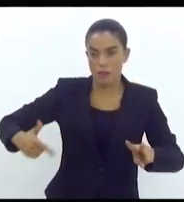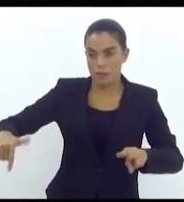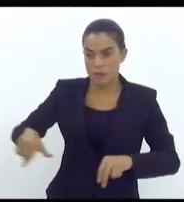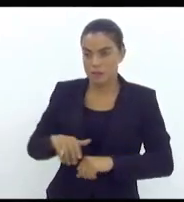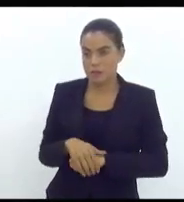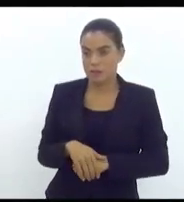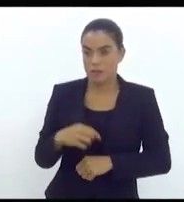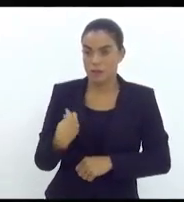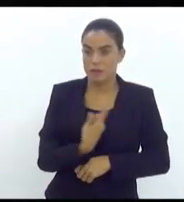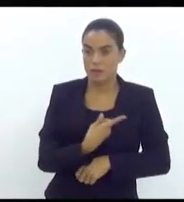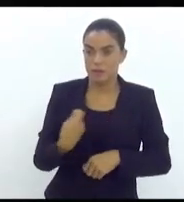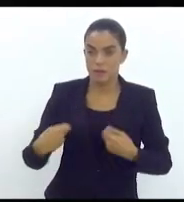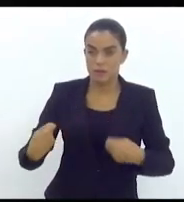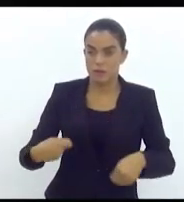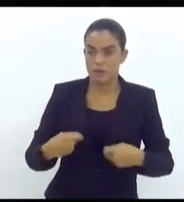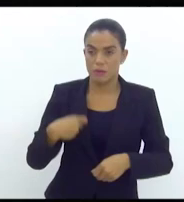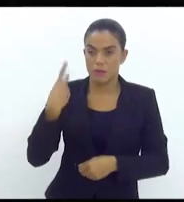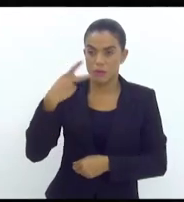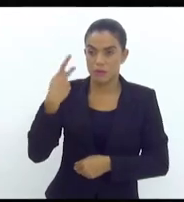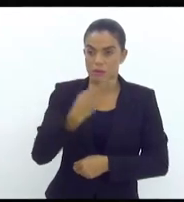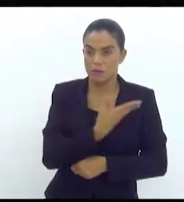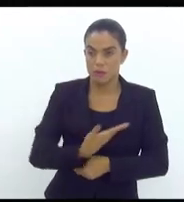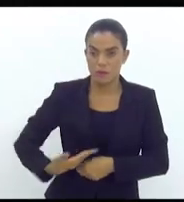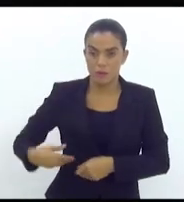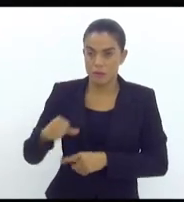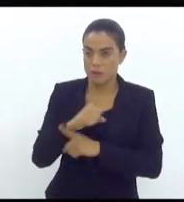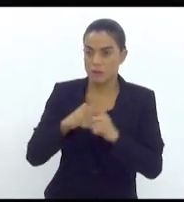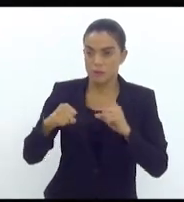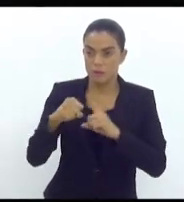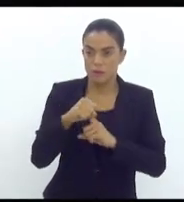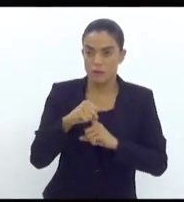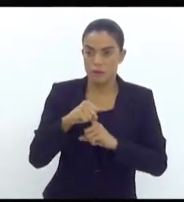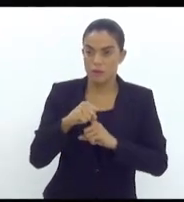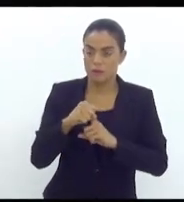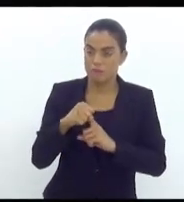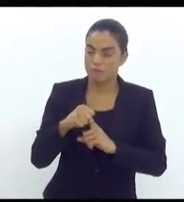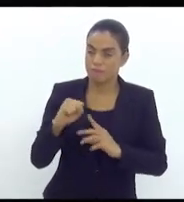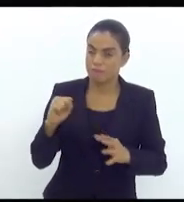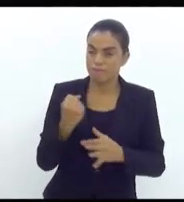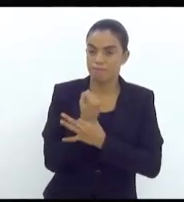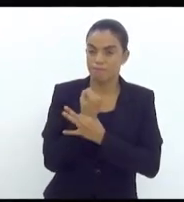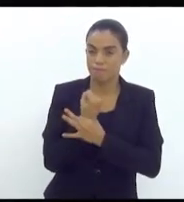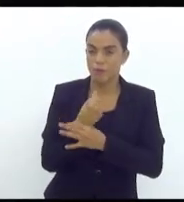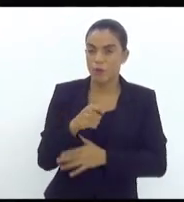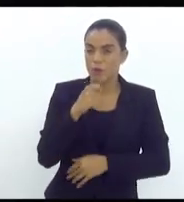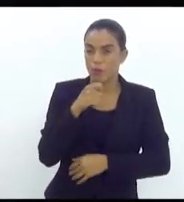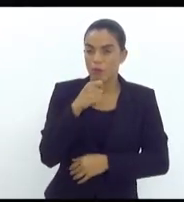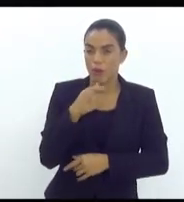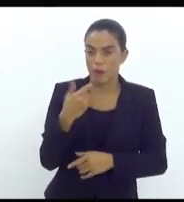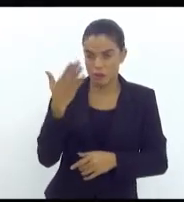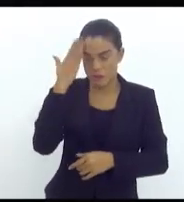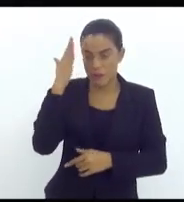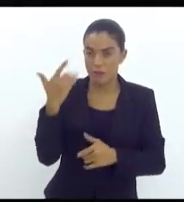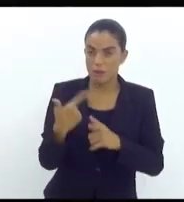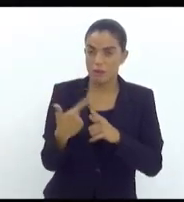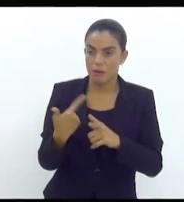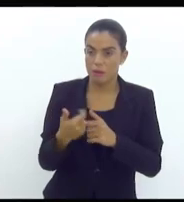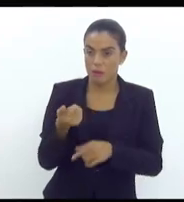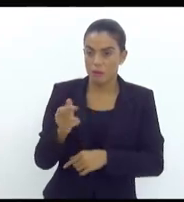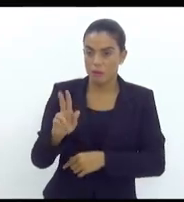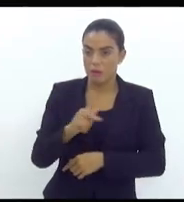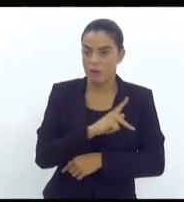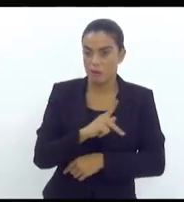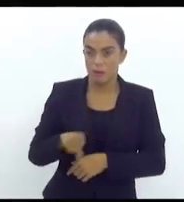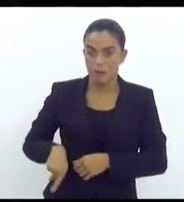mais nós precisamos ter políticas públicas sociais consistentes isso não tem sabe porque não tem senhor